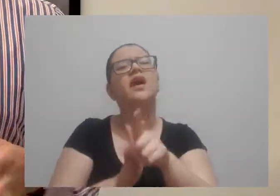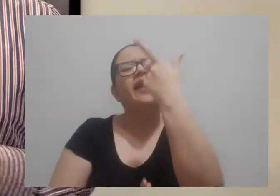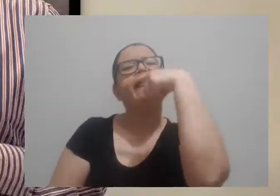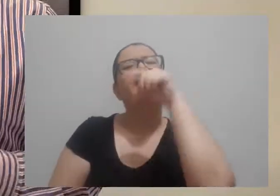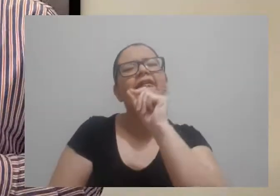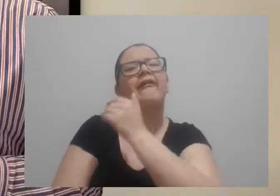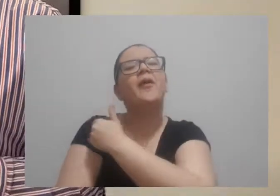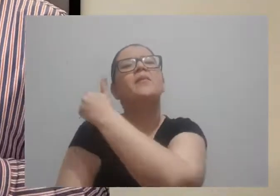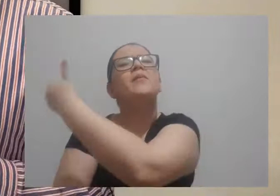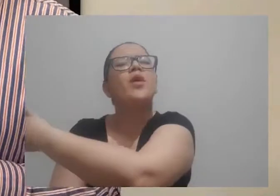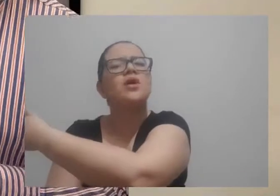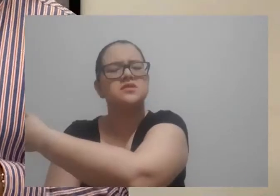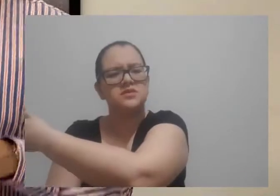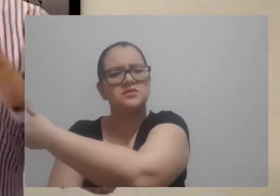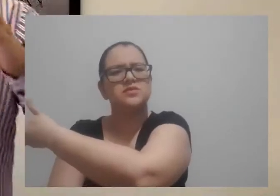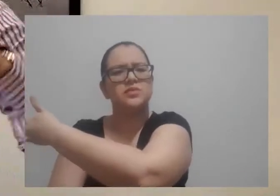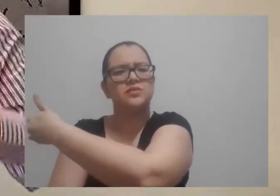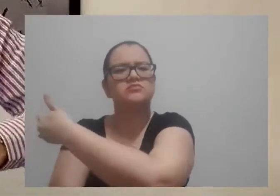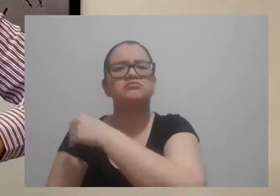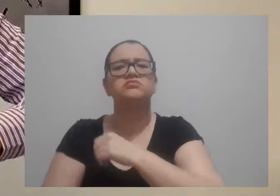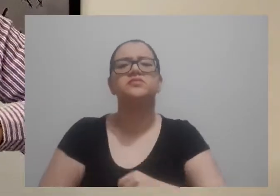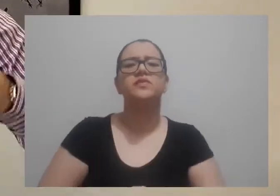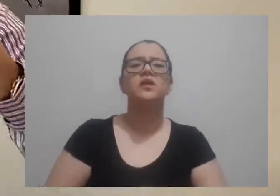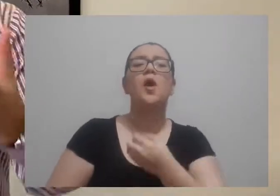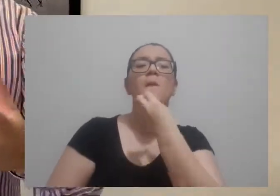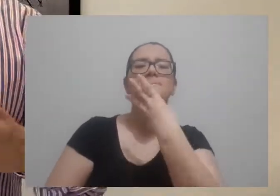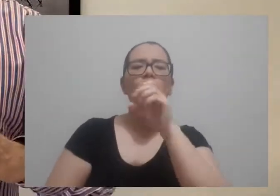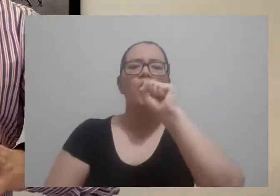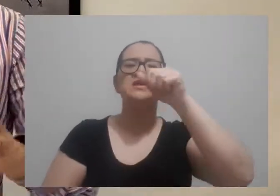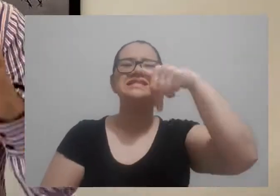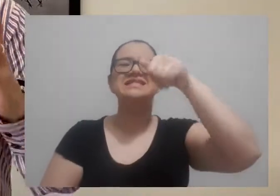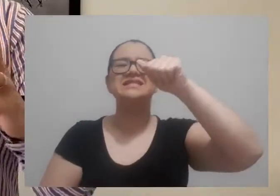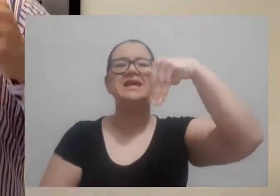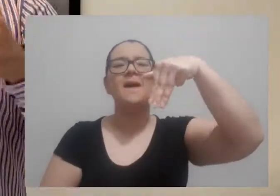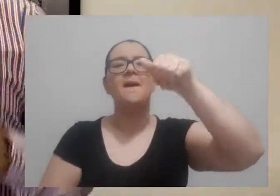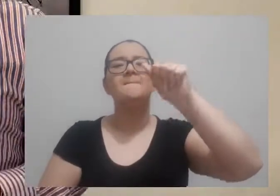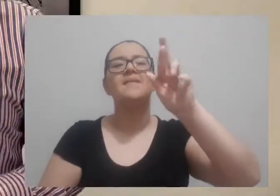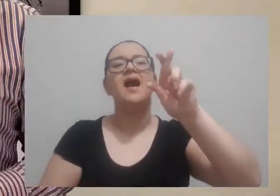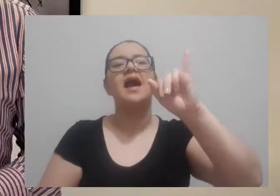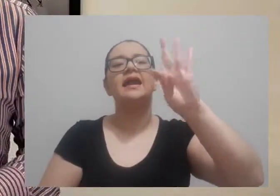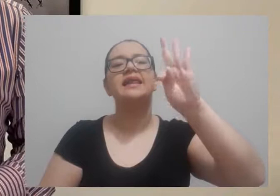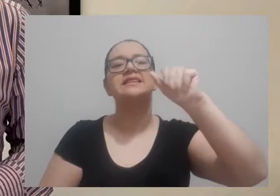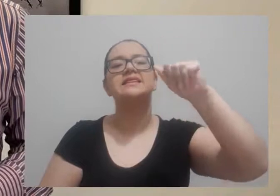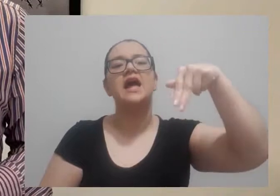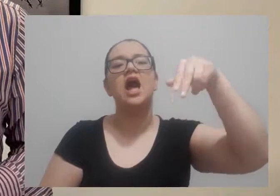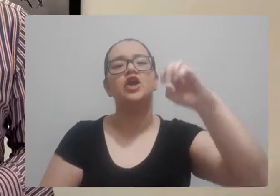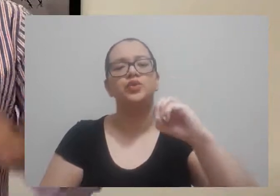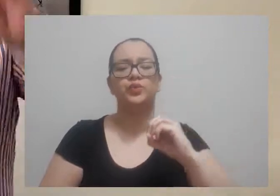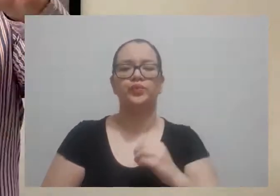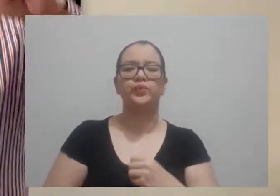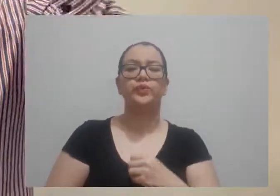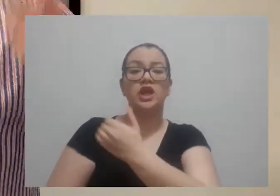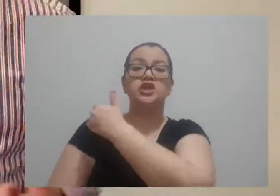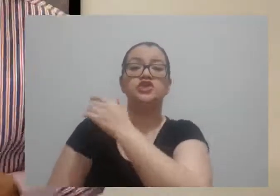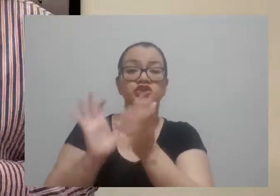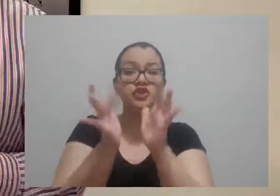sobre a parábola do bom samaritano, e ali Jesus está trazendo uma ilustração sobre essa interpretação do próximo, e Jesus vai falar exatamente